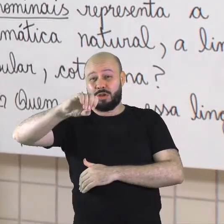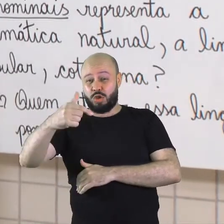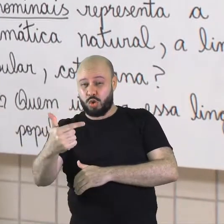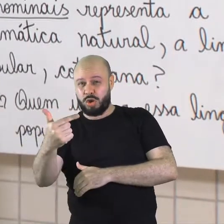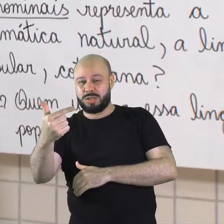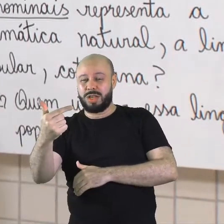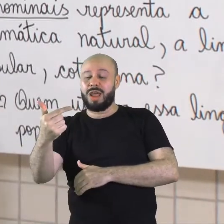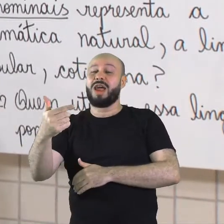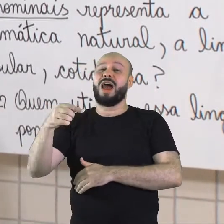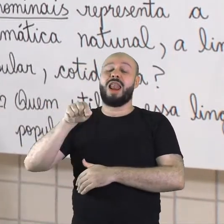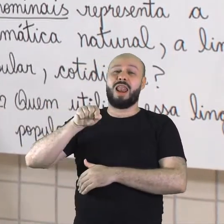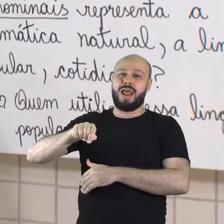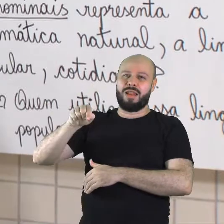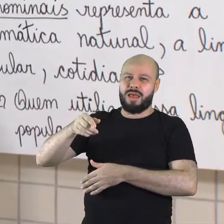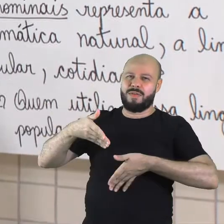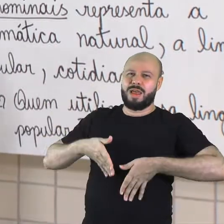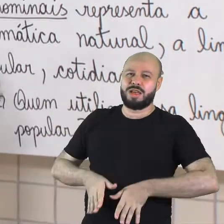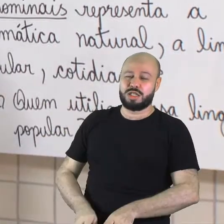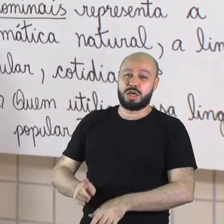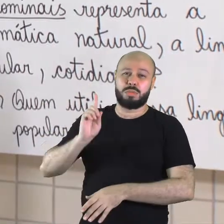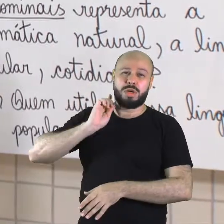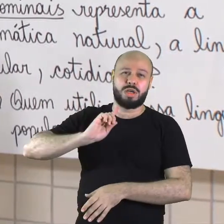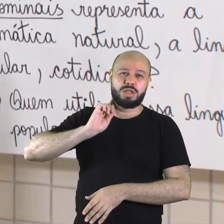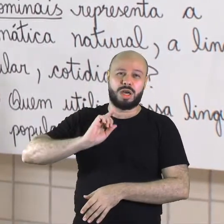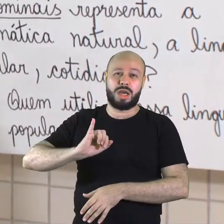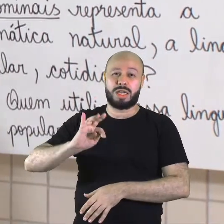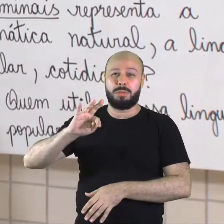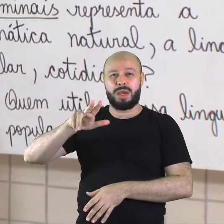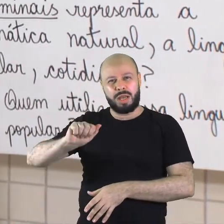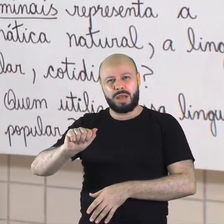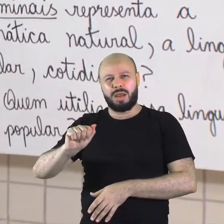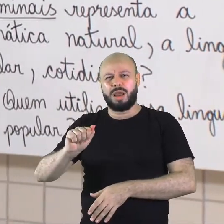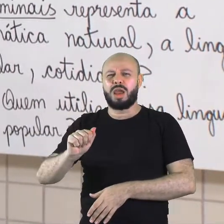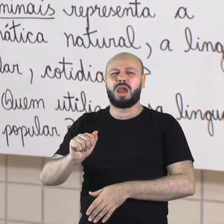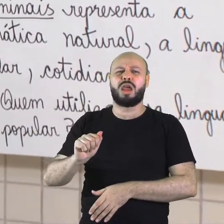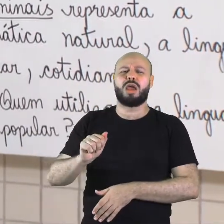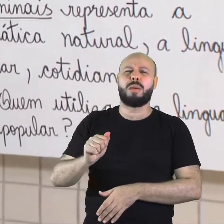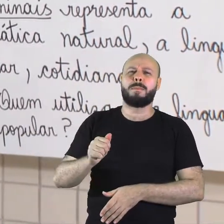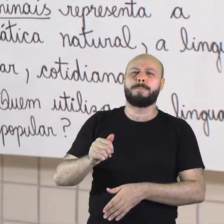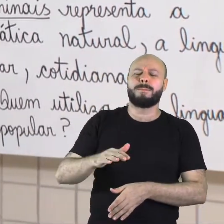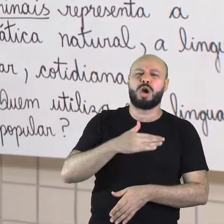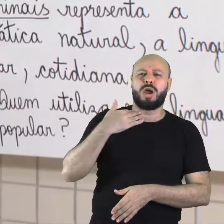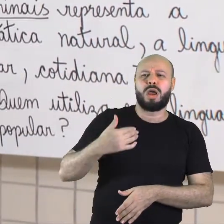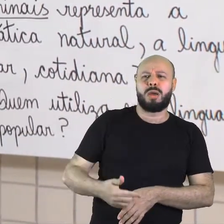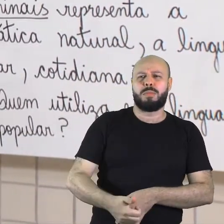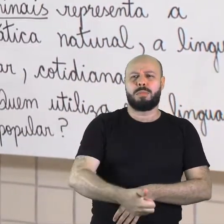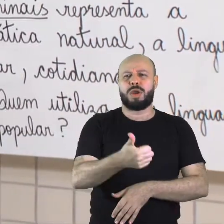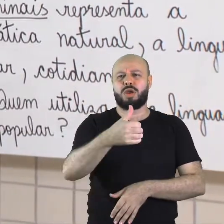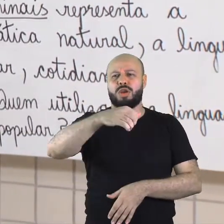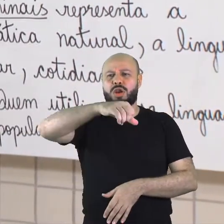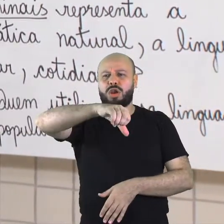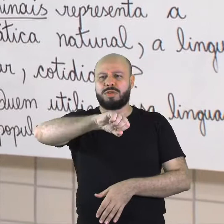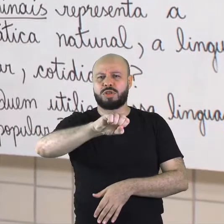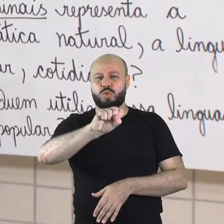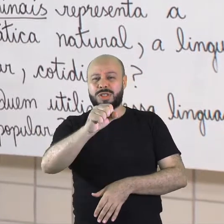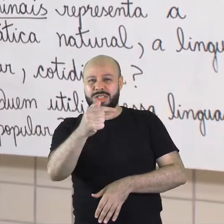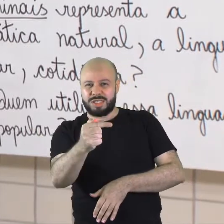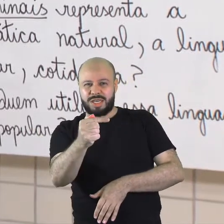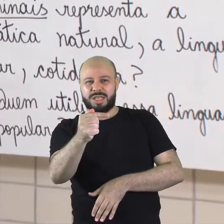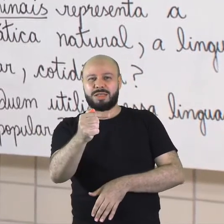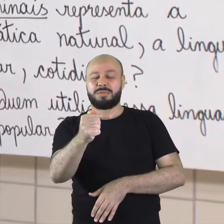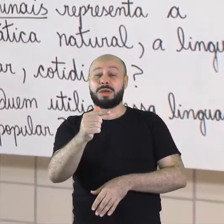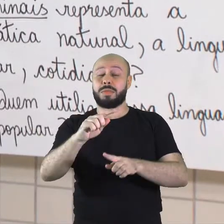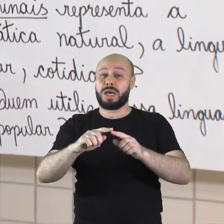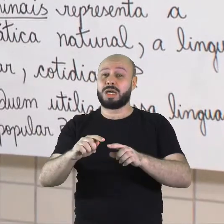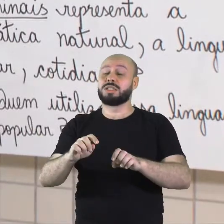Minas Gerais, e faleceu em 1987. Então, esse poema do Carlos Drummond, na estrutura como a gente viu